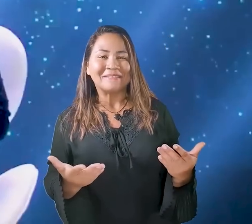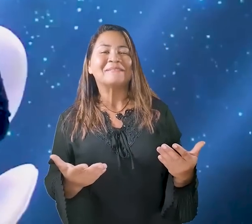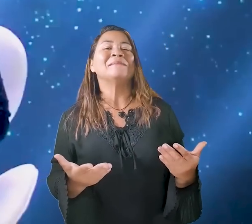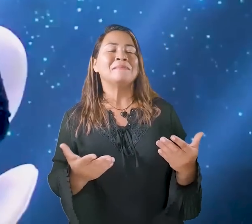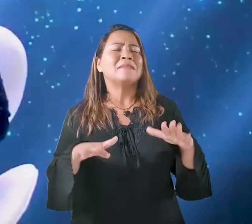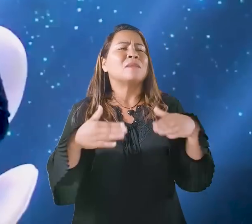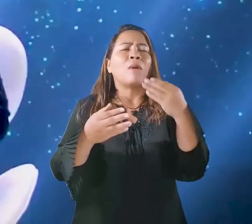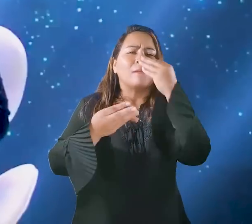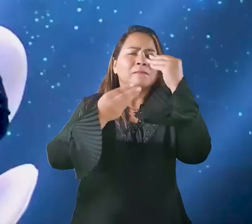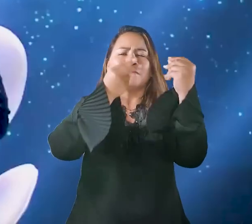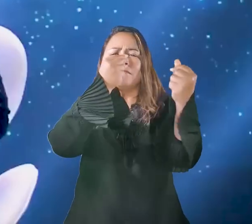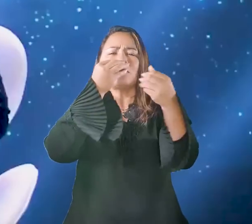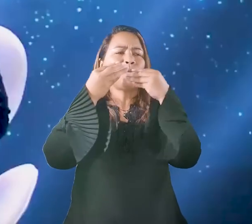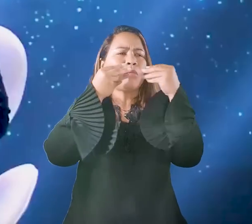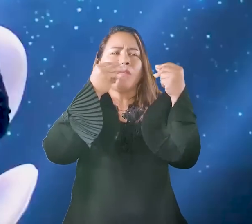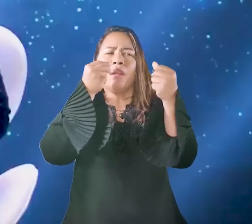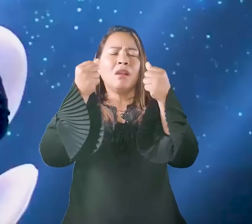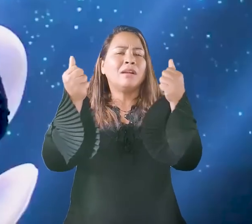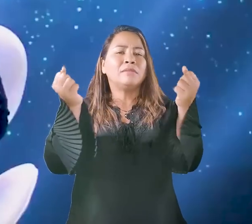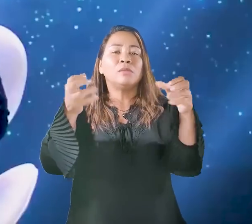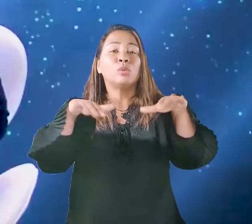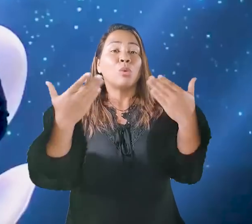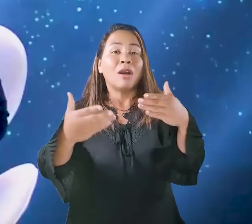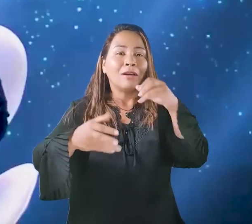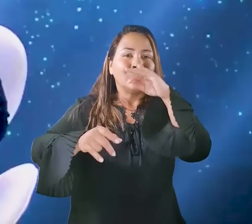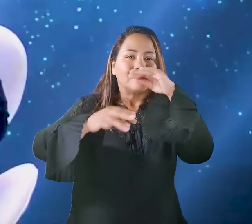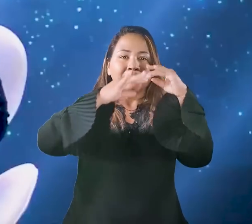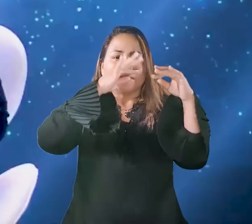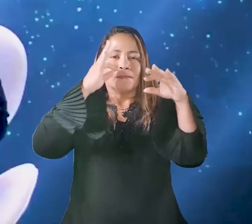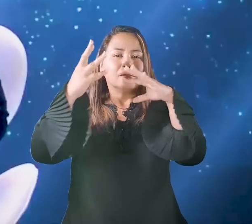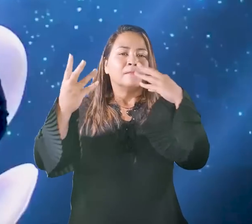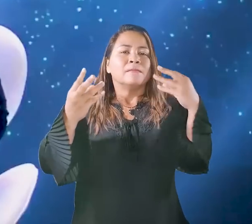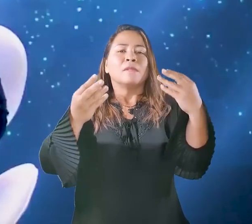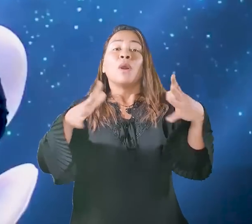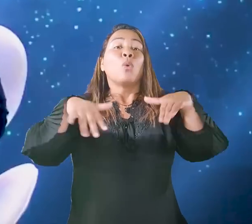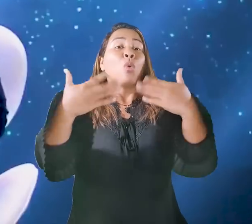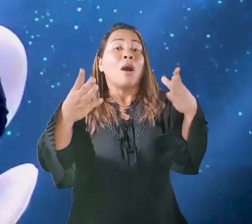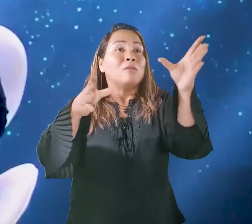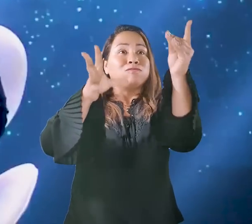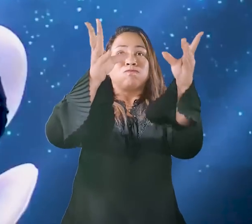sabor dessa imagem? Qual é a textura dessa imagem?